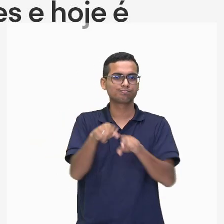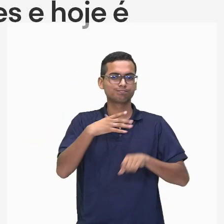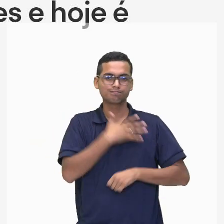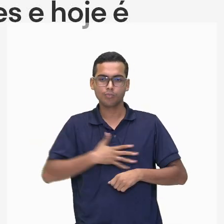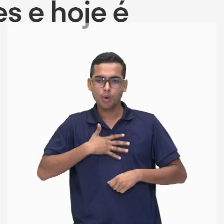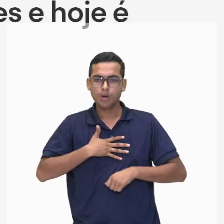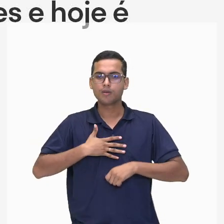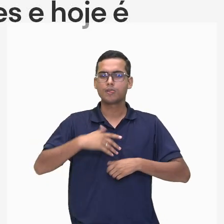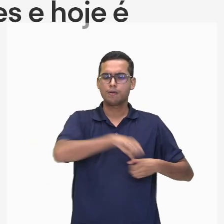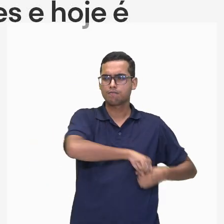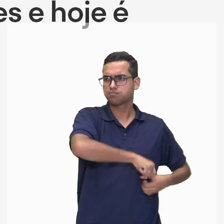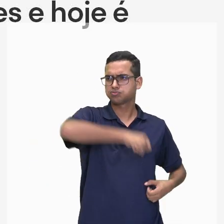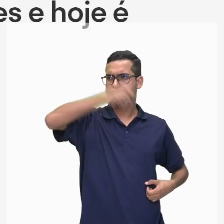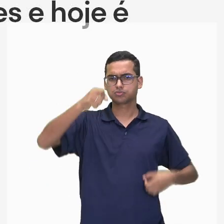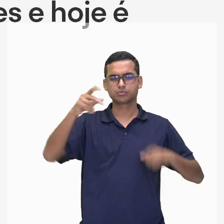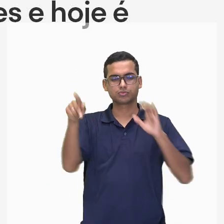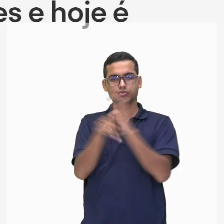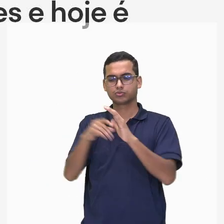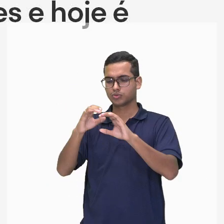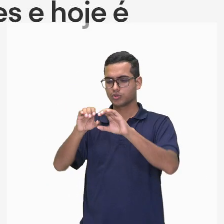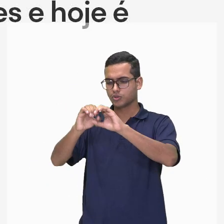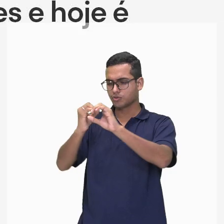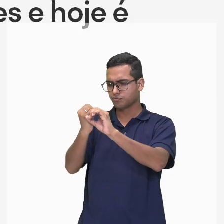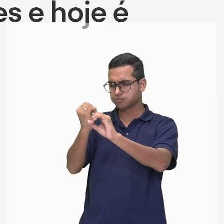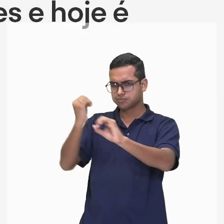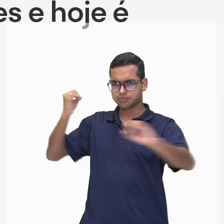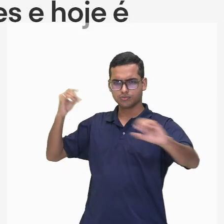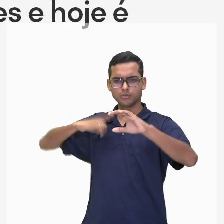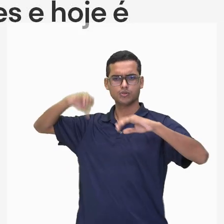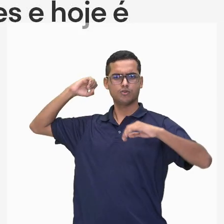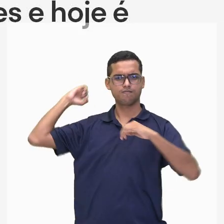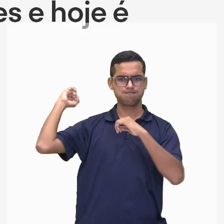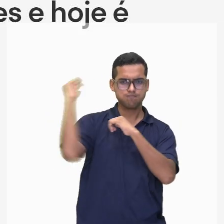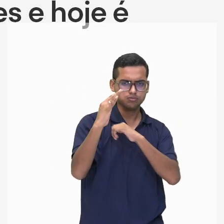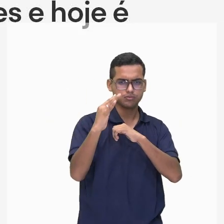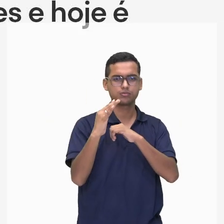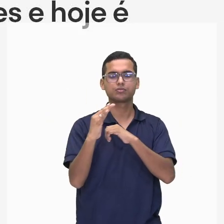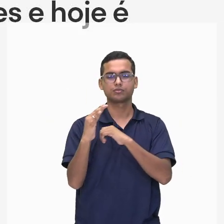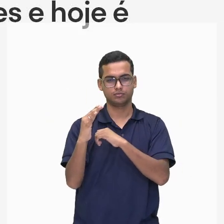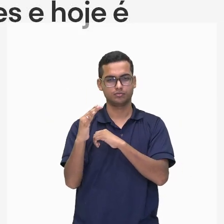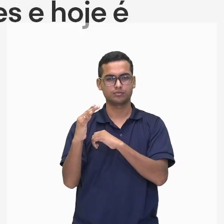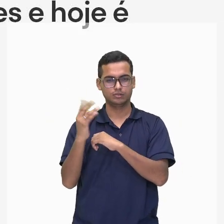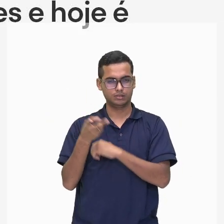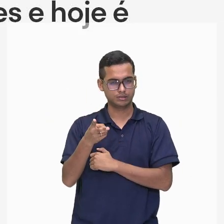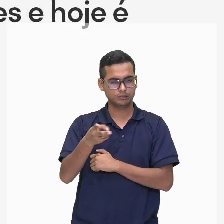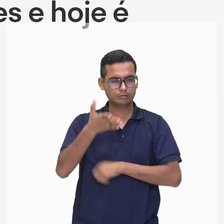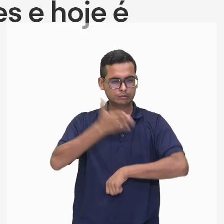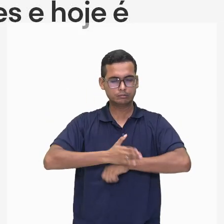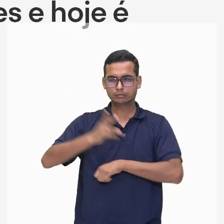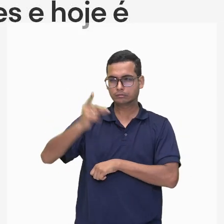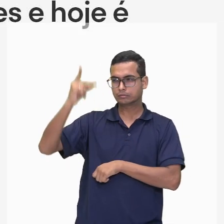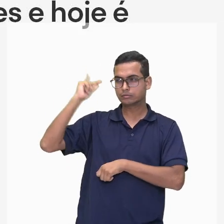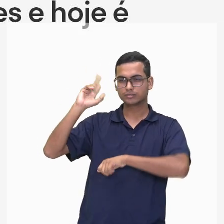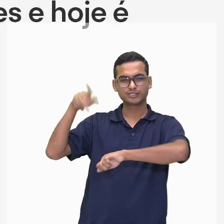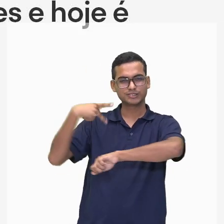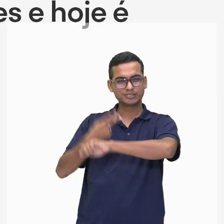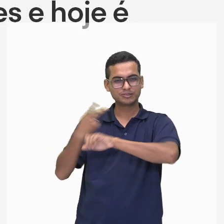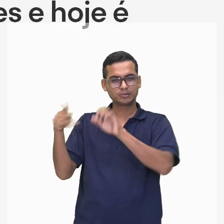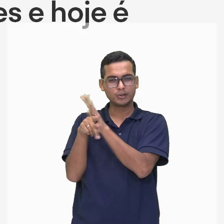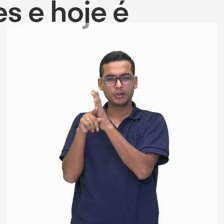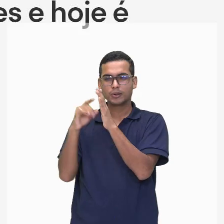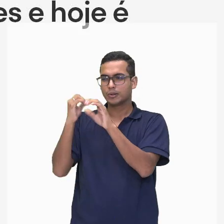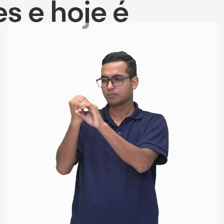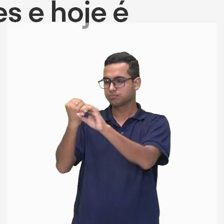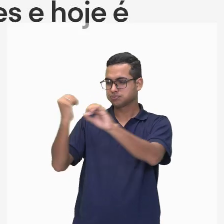o lançamento de lanças, né, em direção a um alvo. Aí eles foram diminuindo cada vez mais